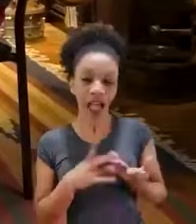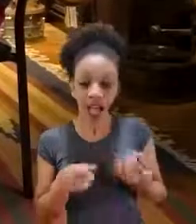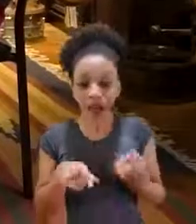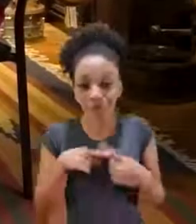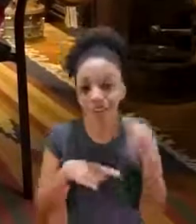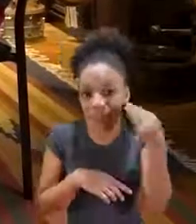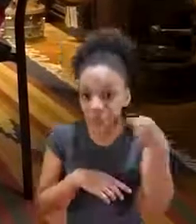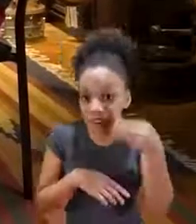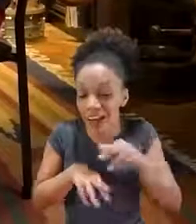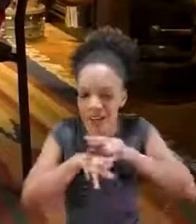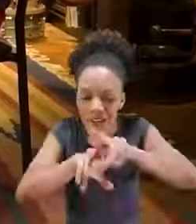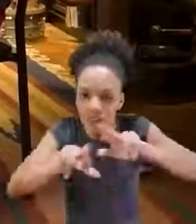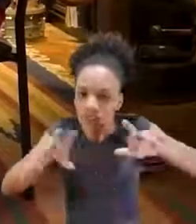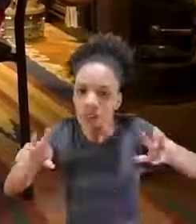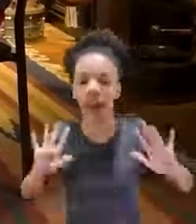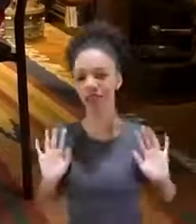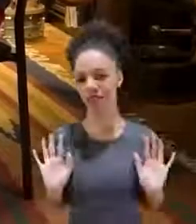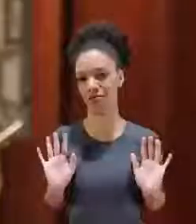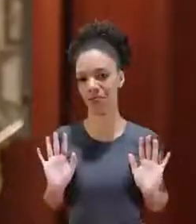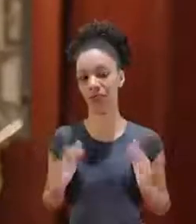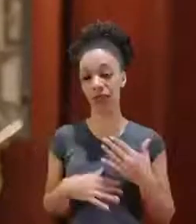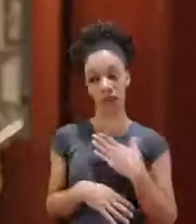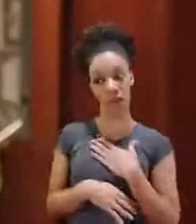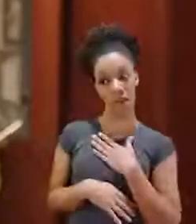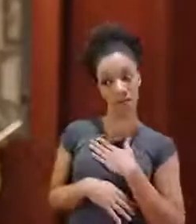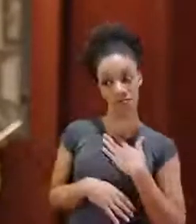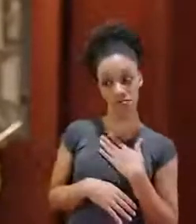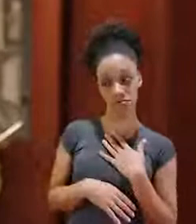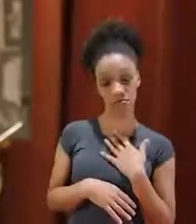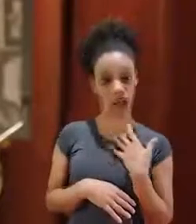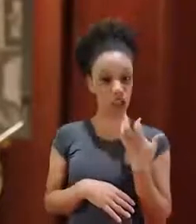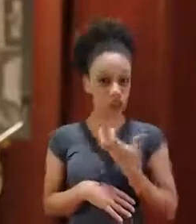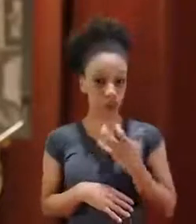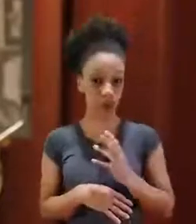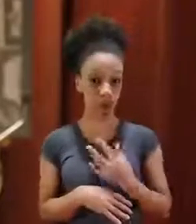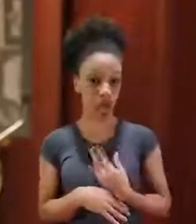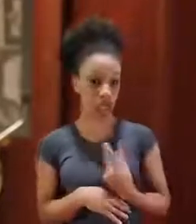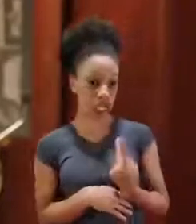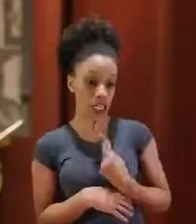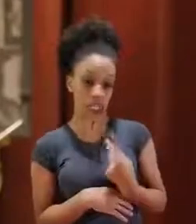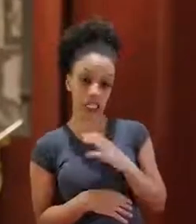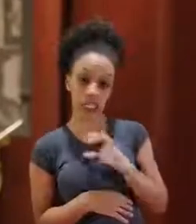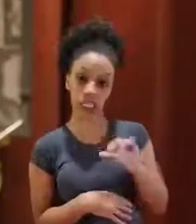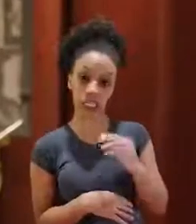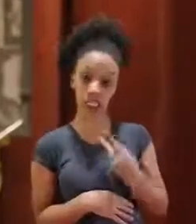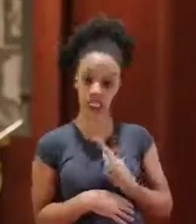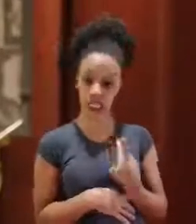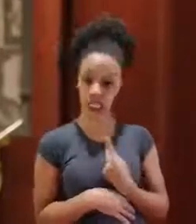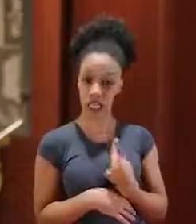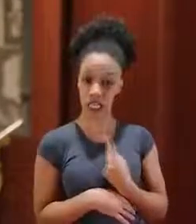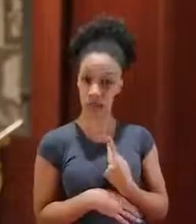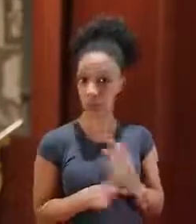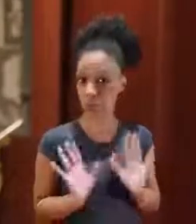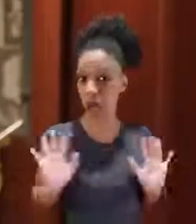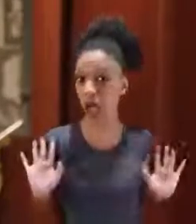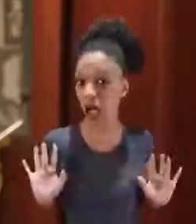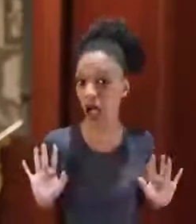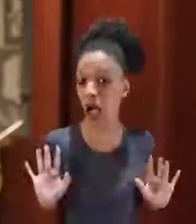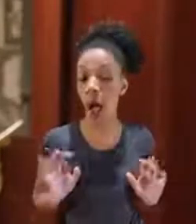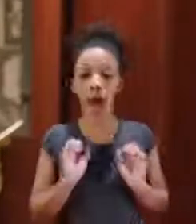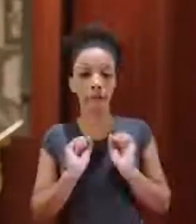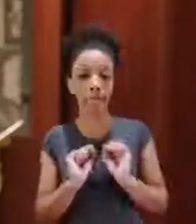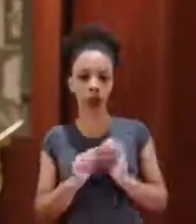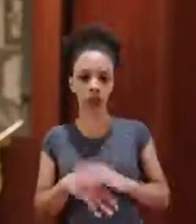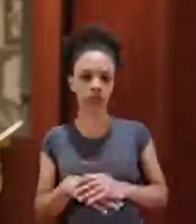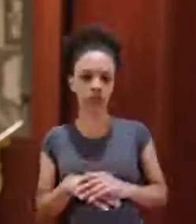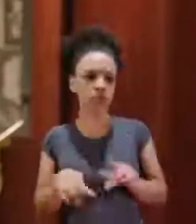convivência não tem jeito tão histórias de vida eu posso me apaixonar por uma mulher finge eu posso a transmissão sexual posso tomar trajeto ele possa